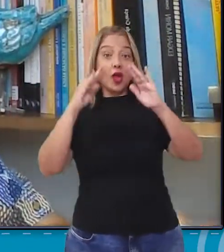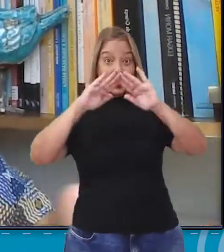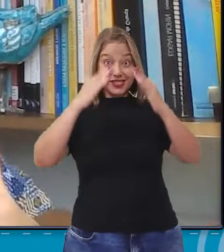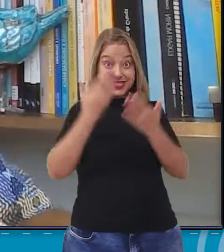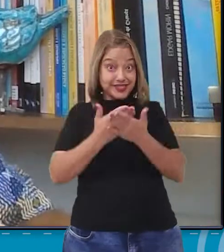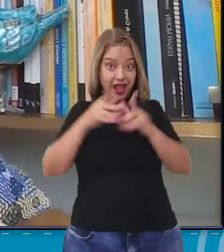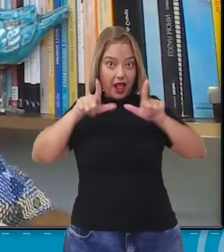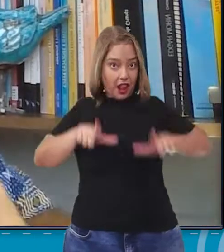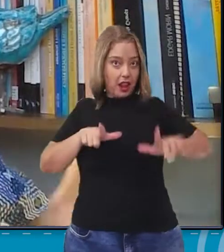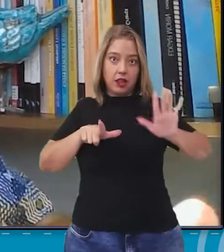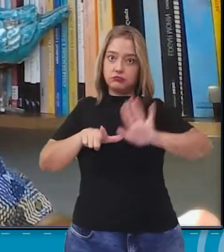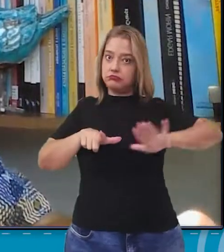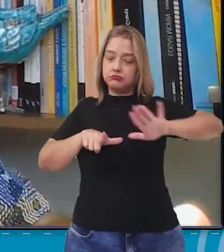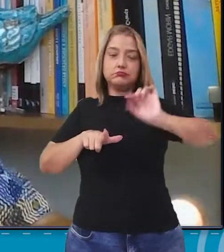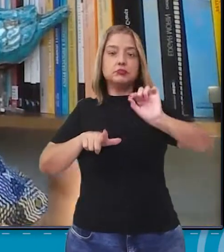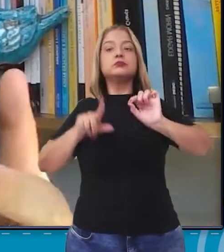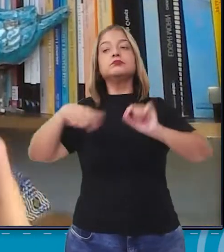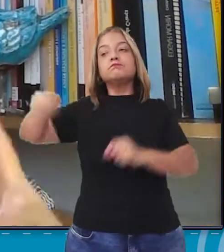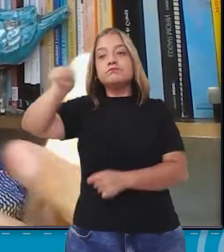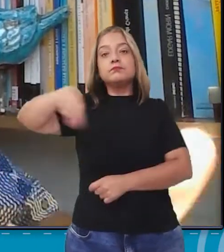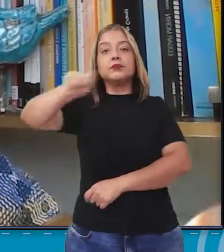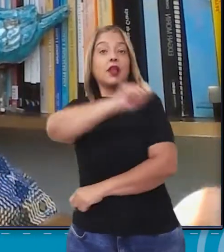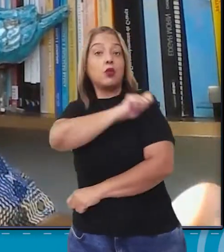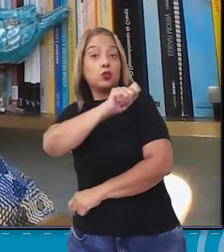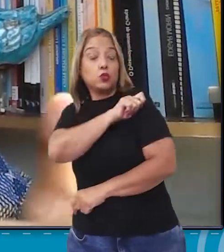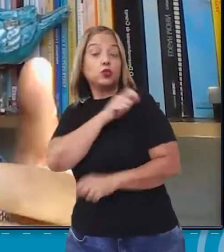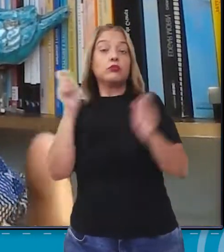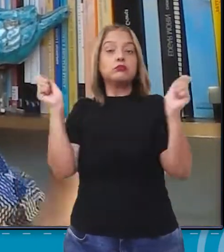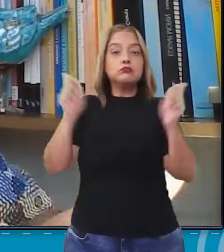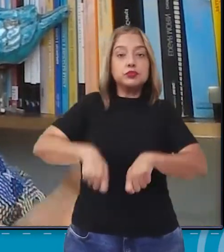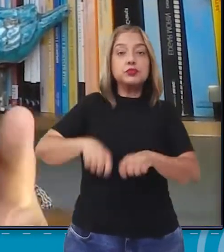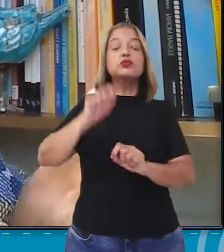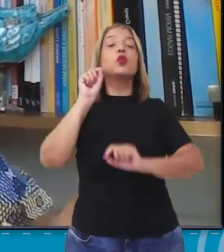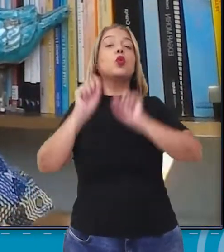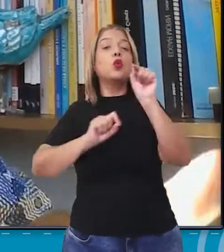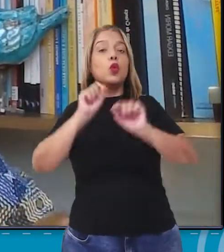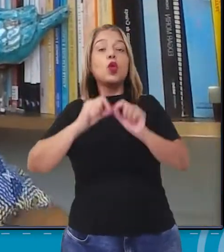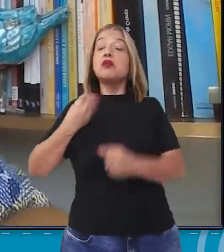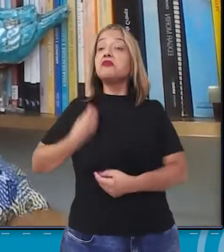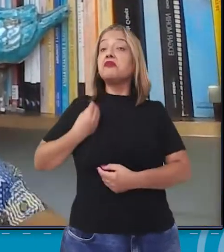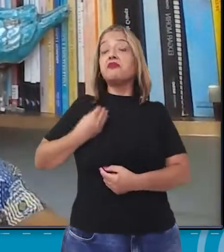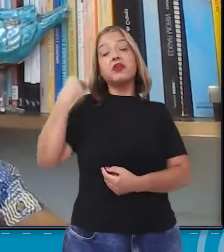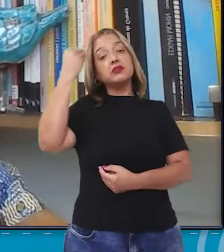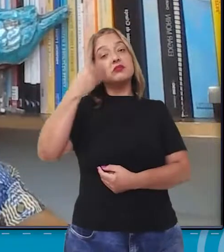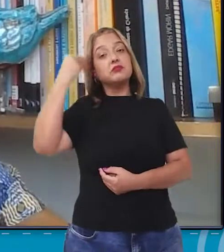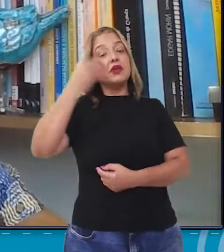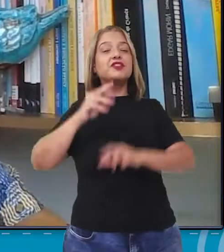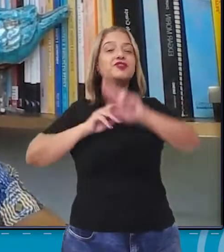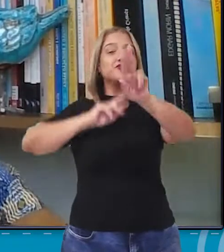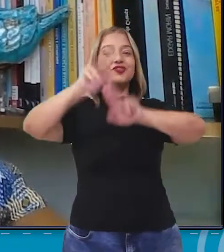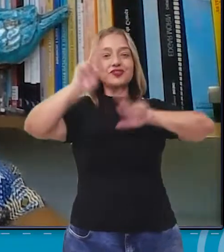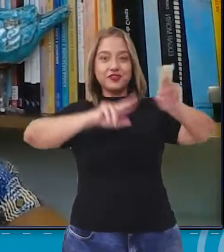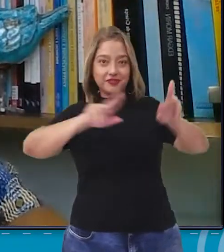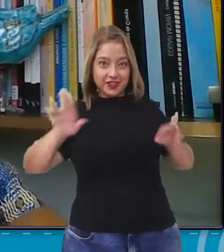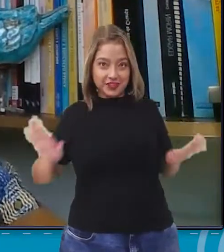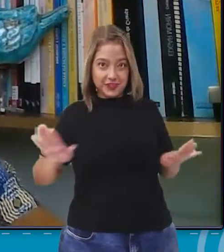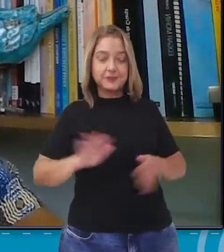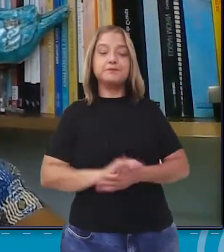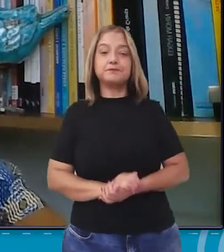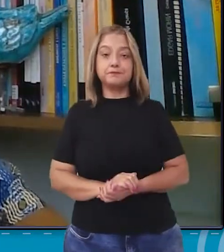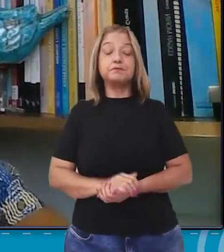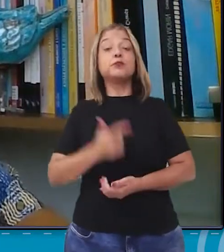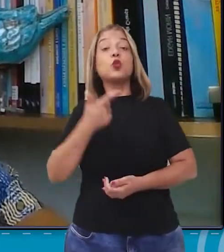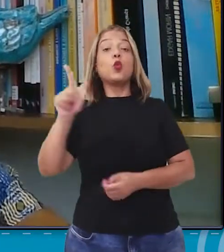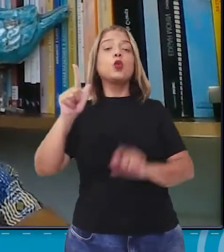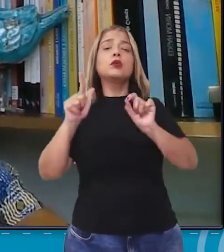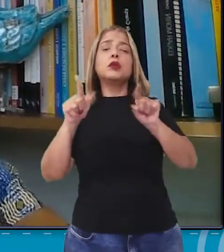aula, onde esses estudantes, estes leitores, possam viver experiências diferentes. Outra